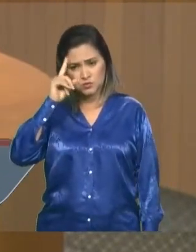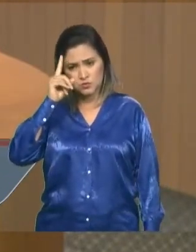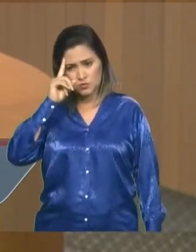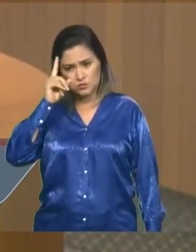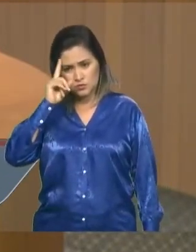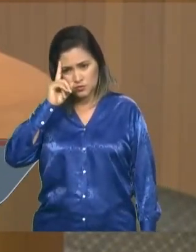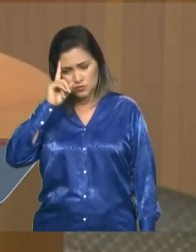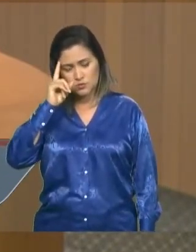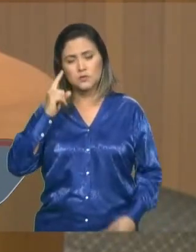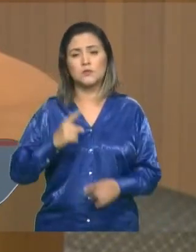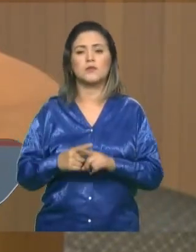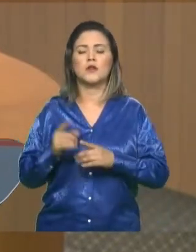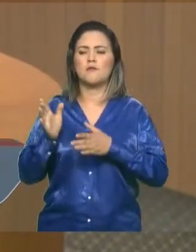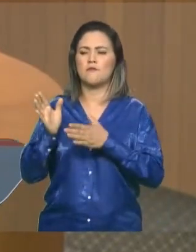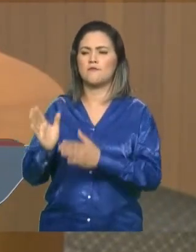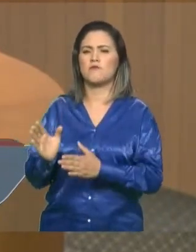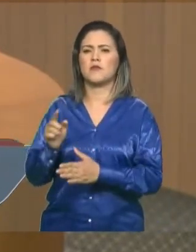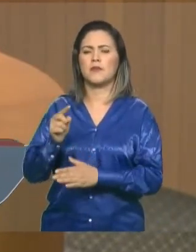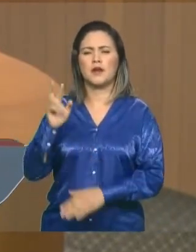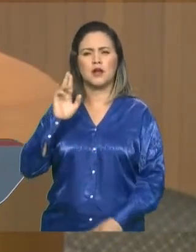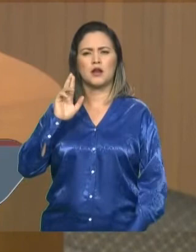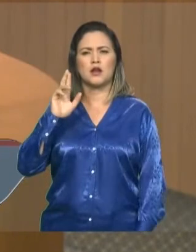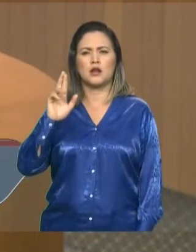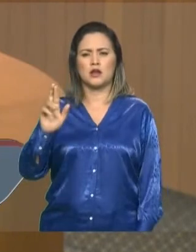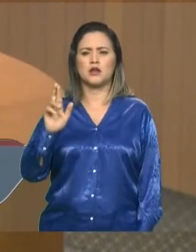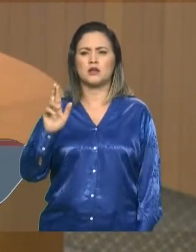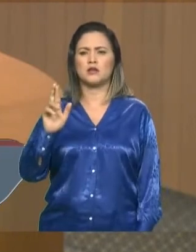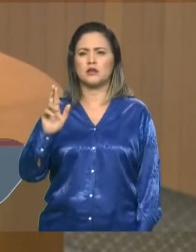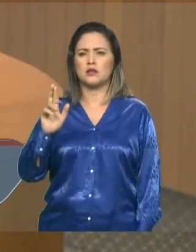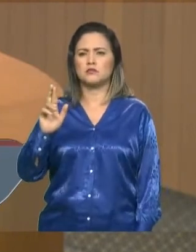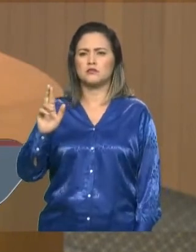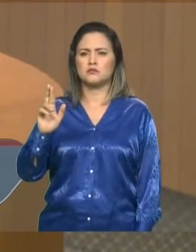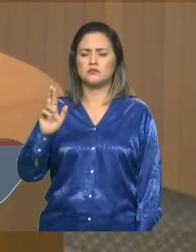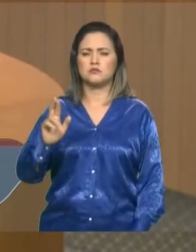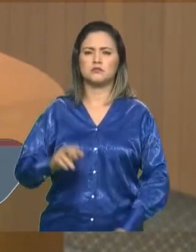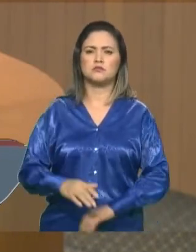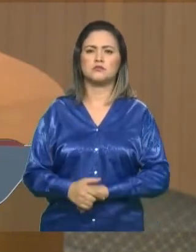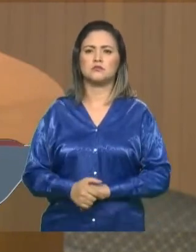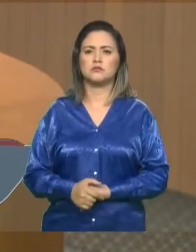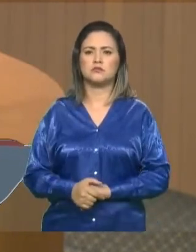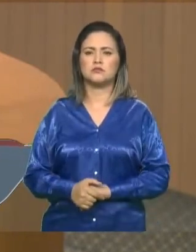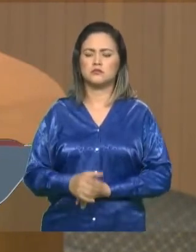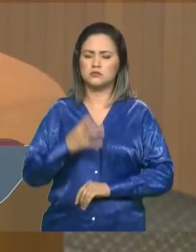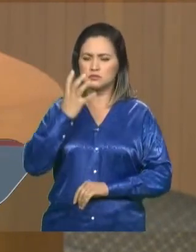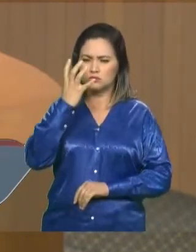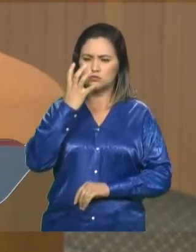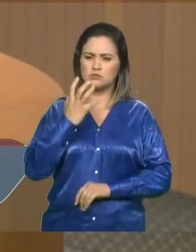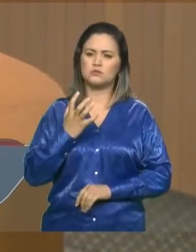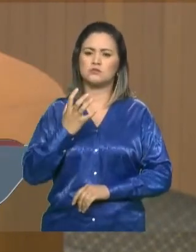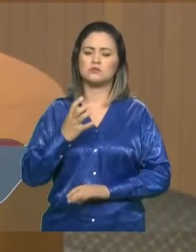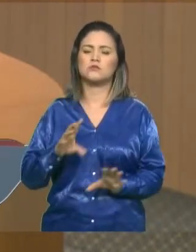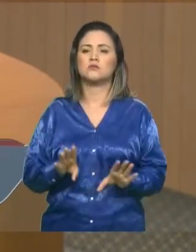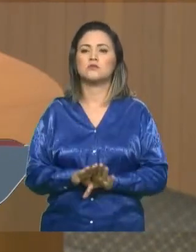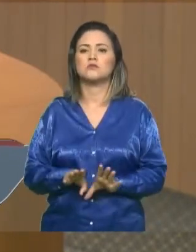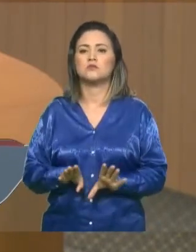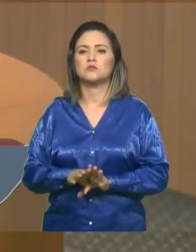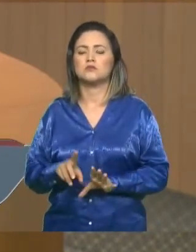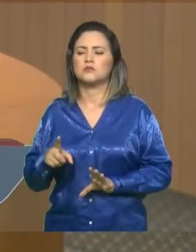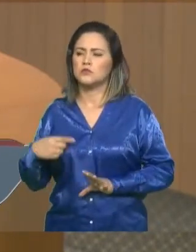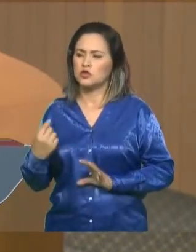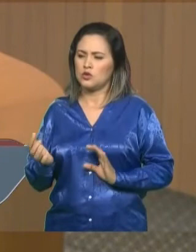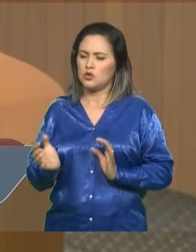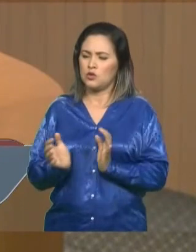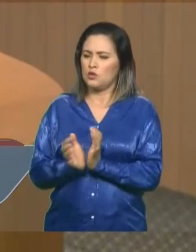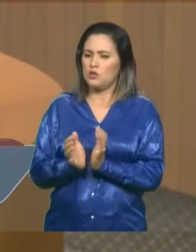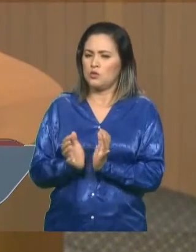a sua firmeza de um líder, de um homem de palavra, de um homem de conduta muito séria, e também do nosso partido, que